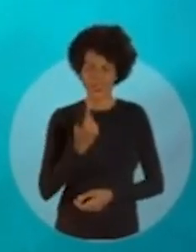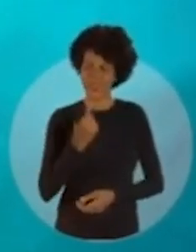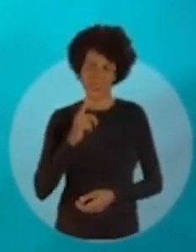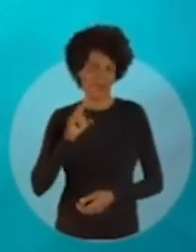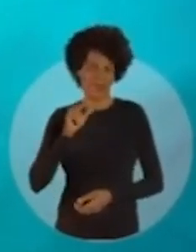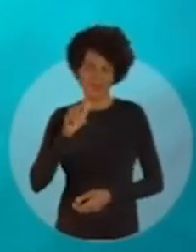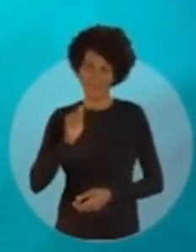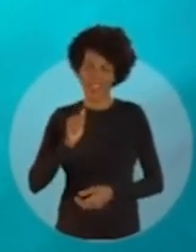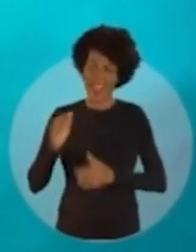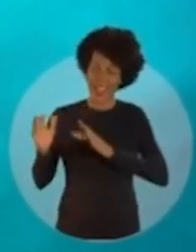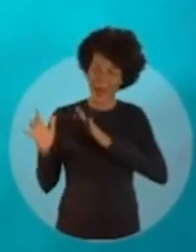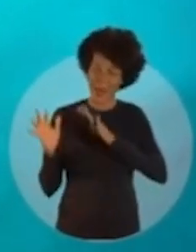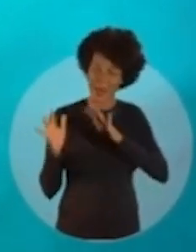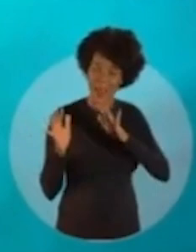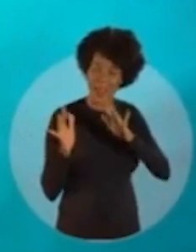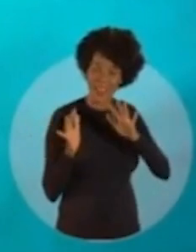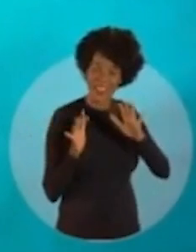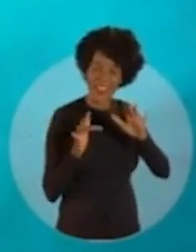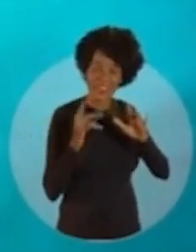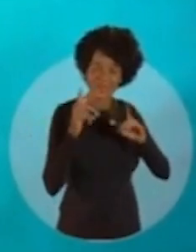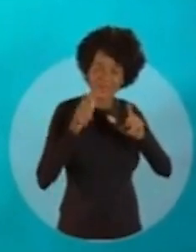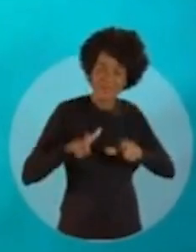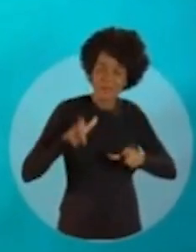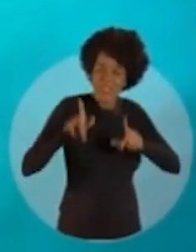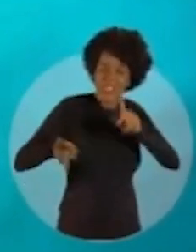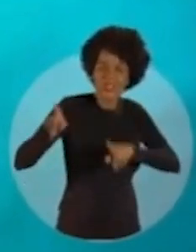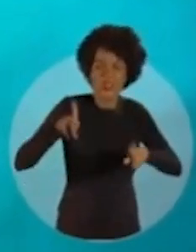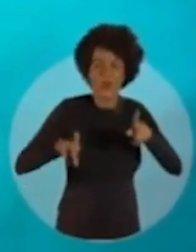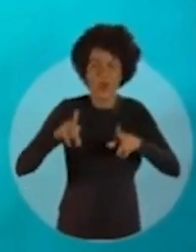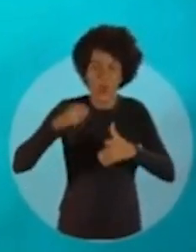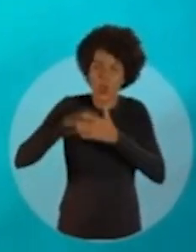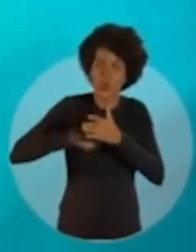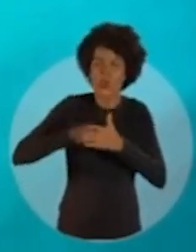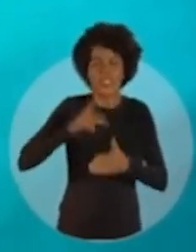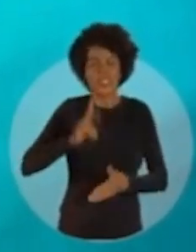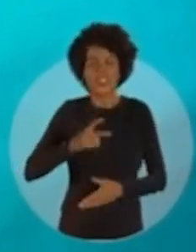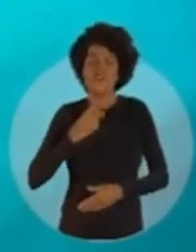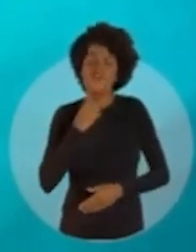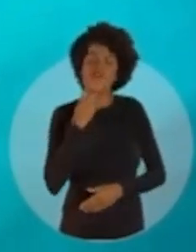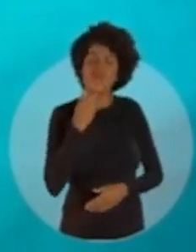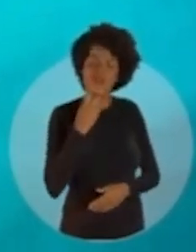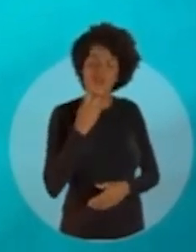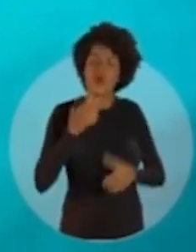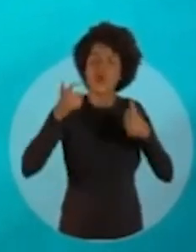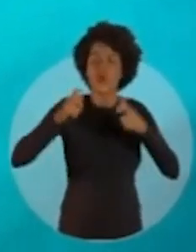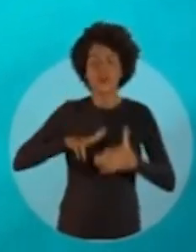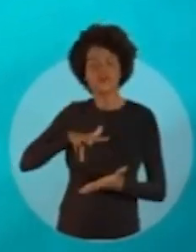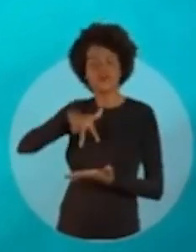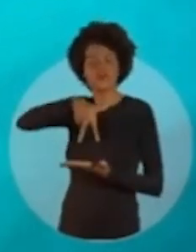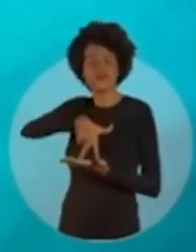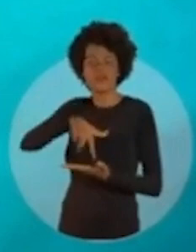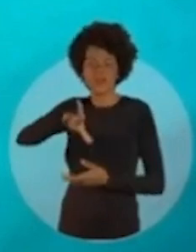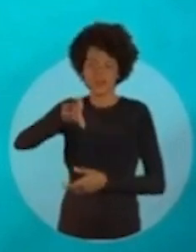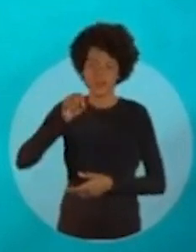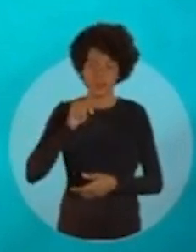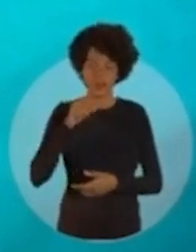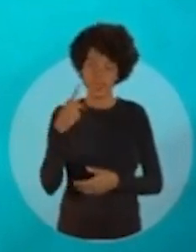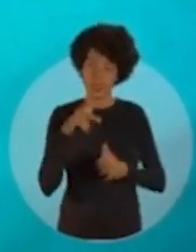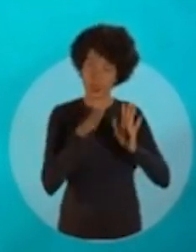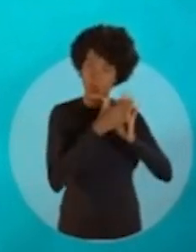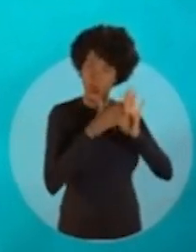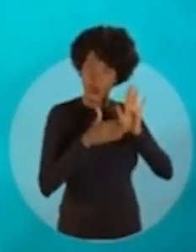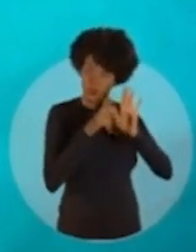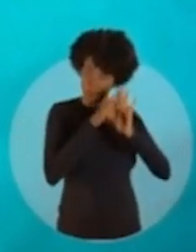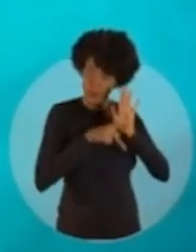sua caminhada é a caminhada de um povo inteiro que sempre lutou para ter voz e lugar de decisão o seu projeto